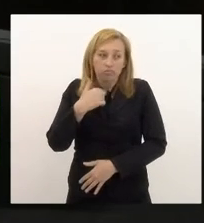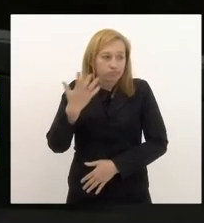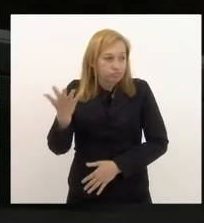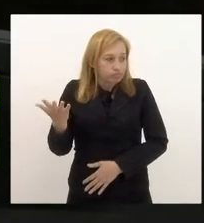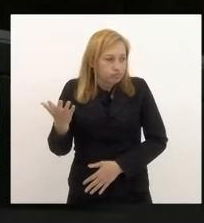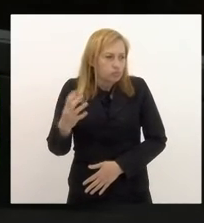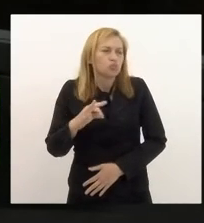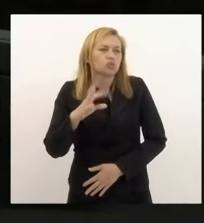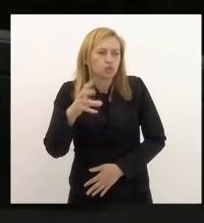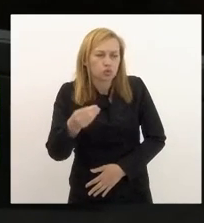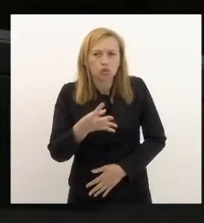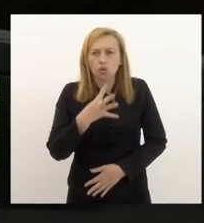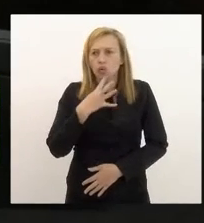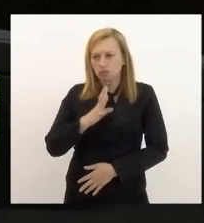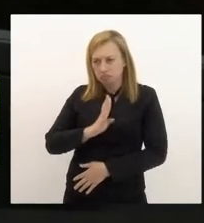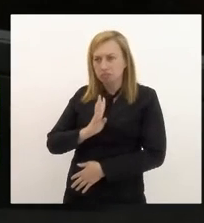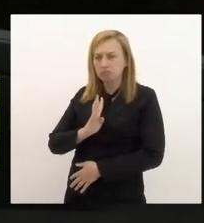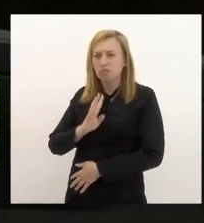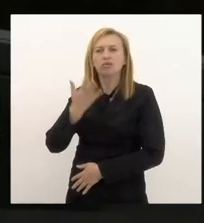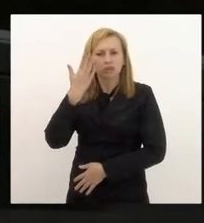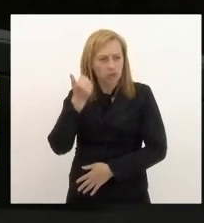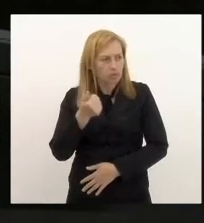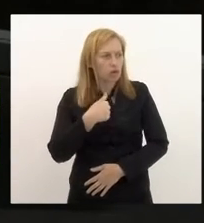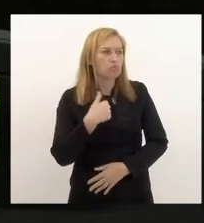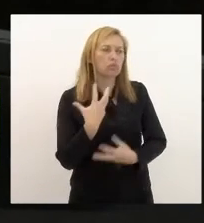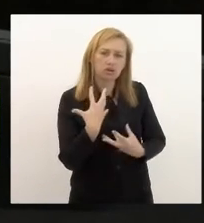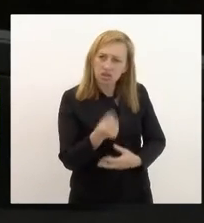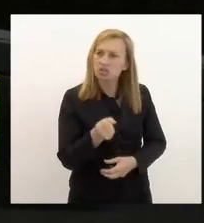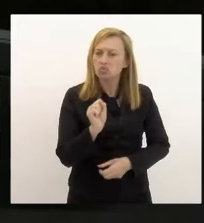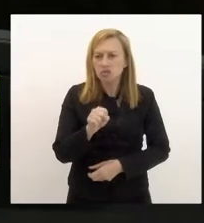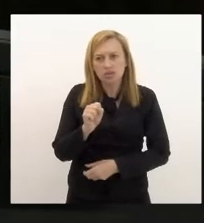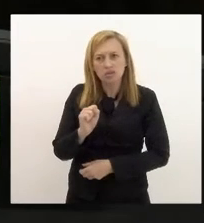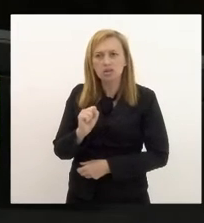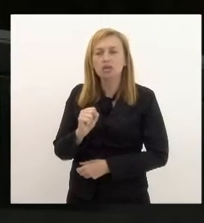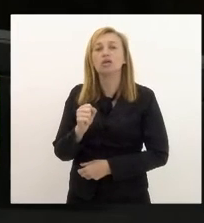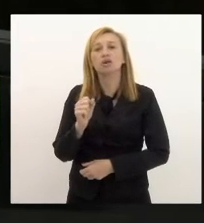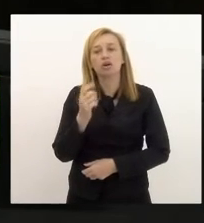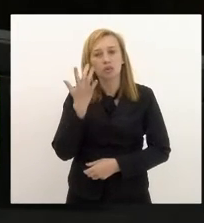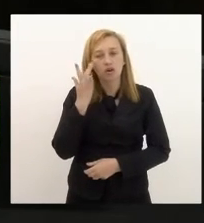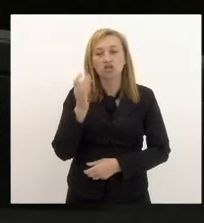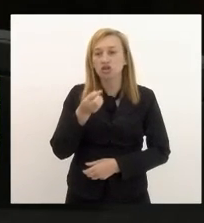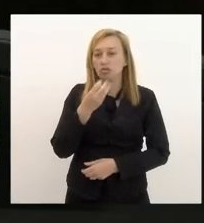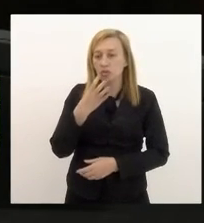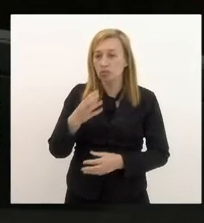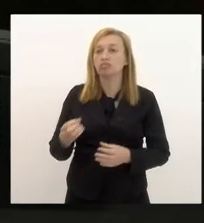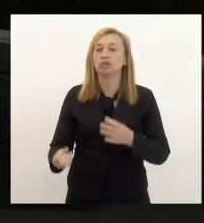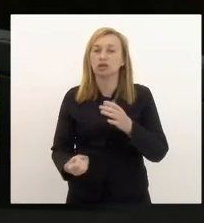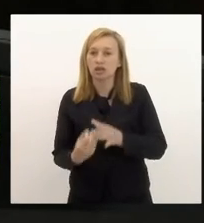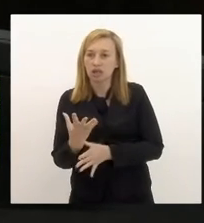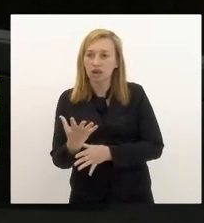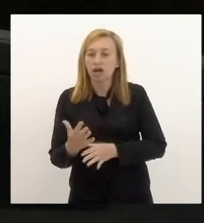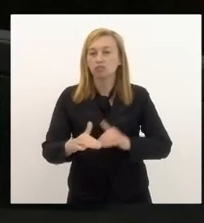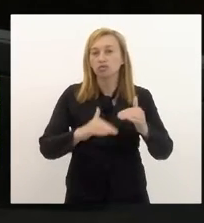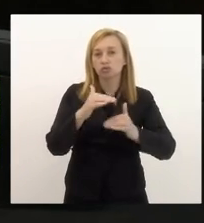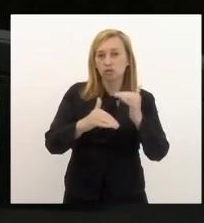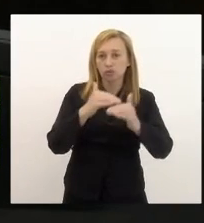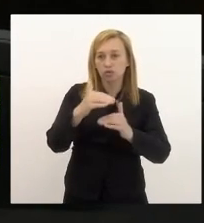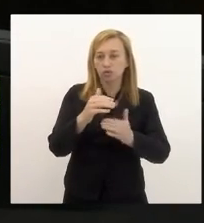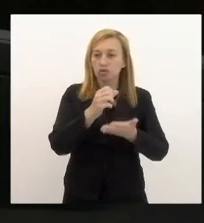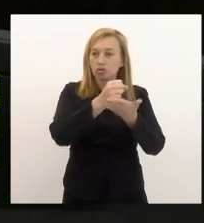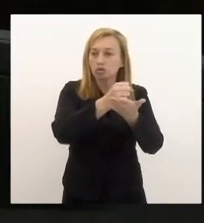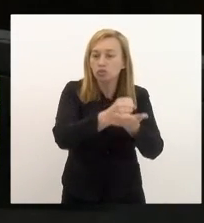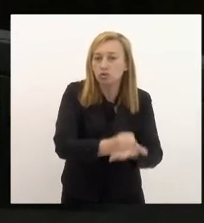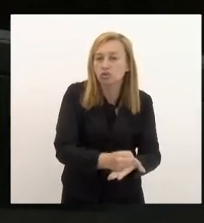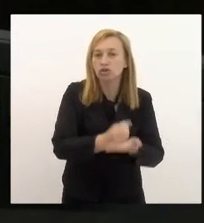todos que me conhecem sabe que eu sou extremamente favorável acho que é assim é que nós vamos construir o desenvolvimento o